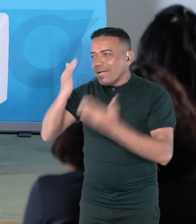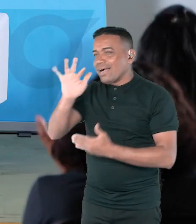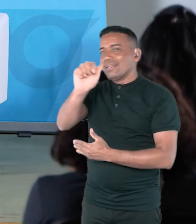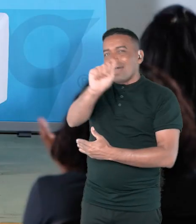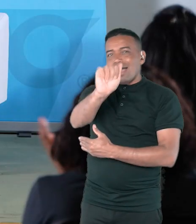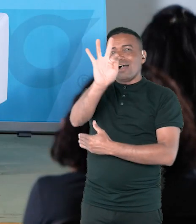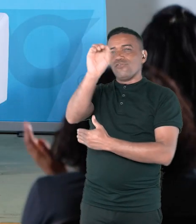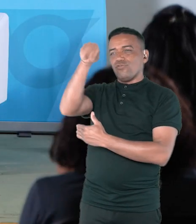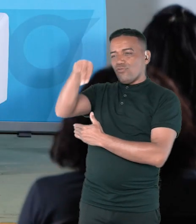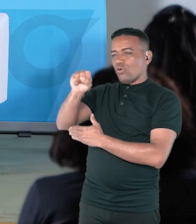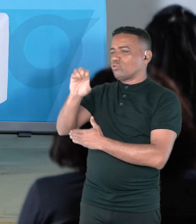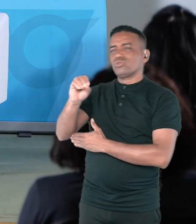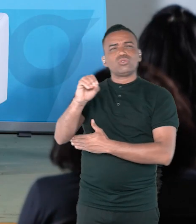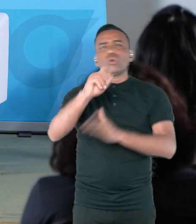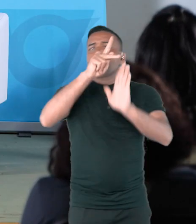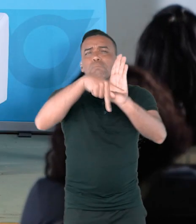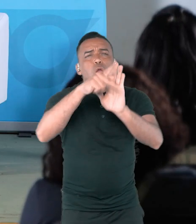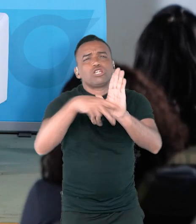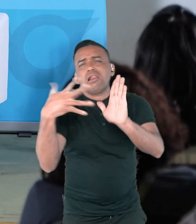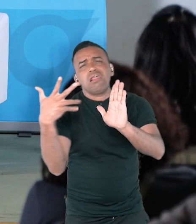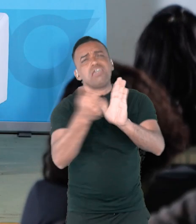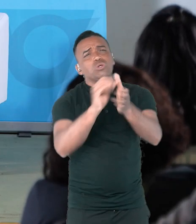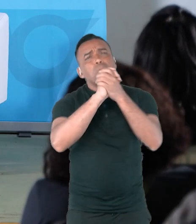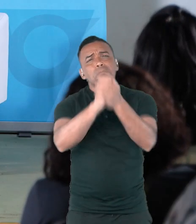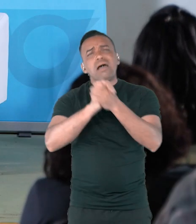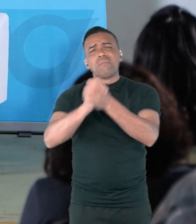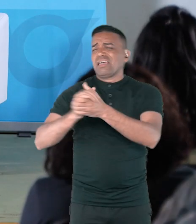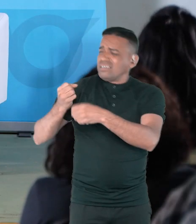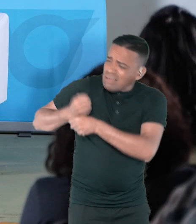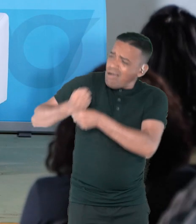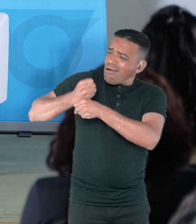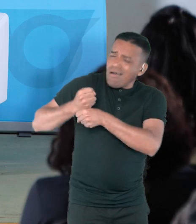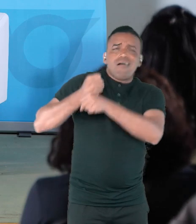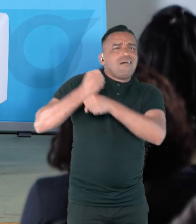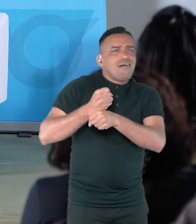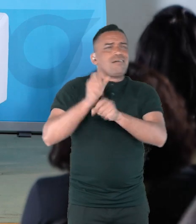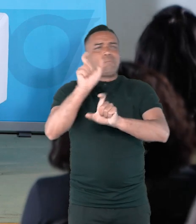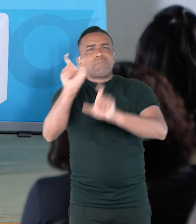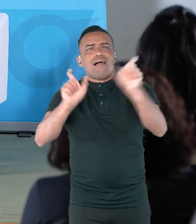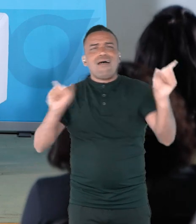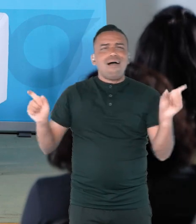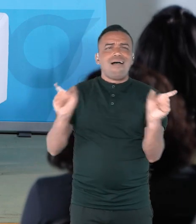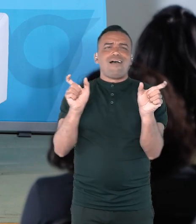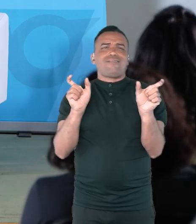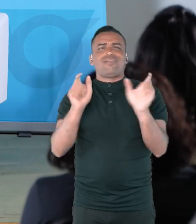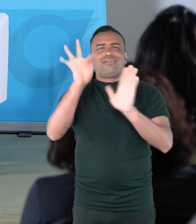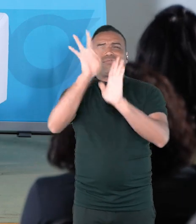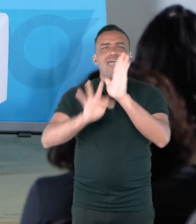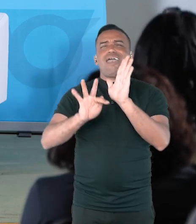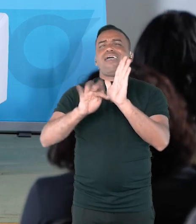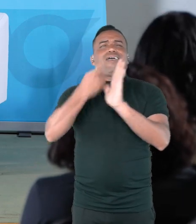Obrigada, Afonso. E parabéns por esse projeto lindo, que está aí há tantos anos espalhando palavras pelo